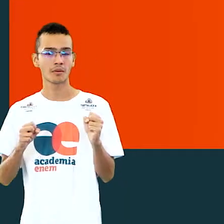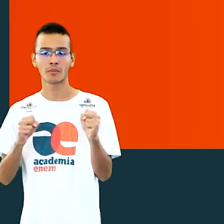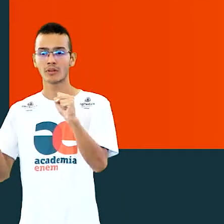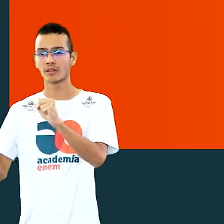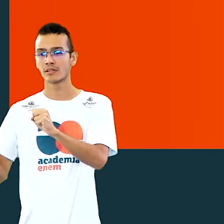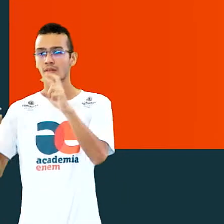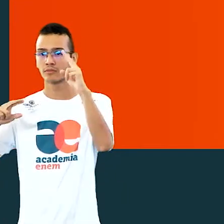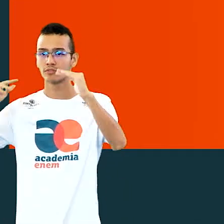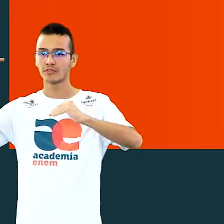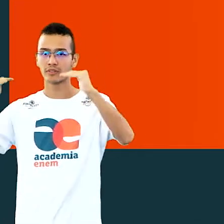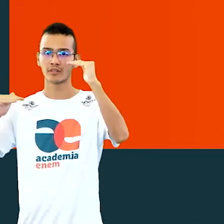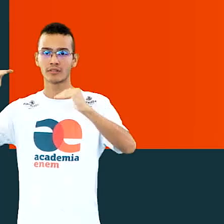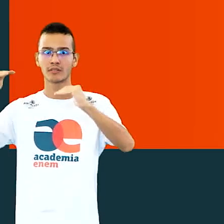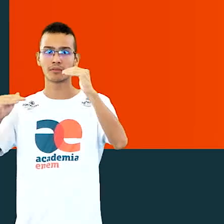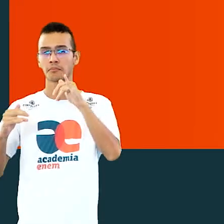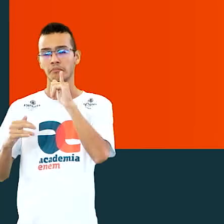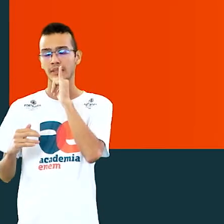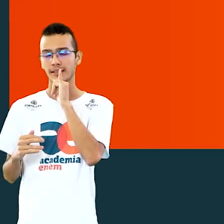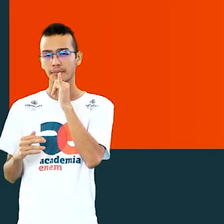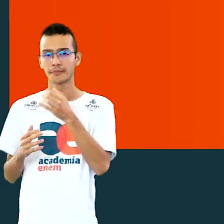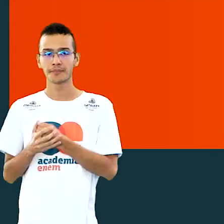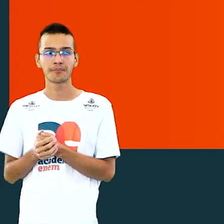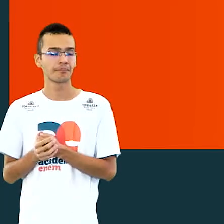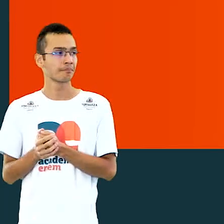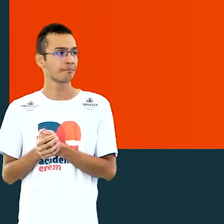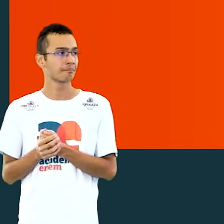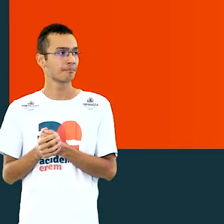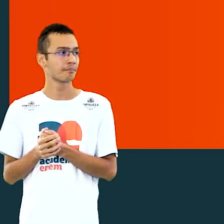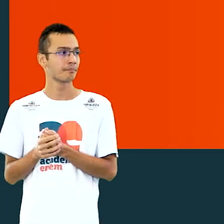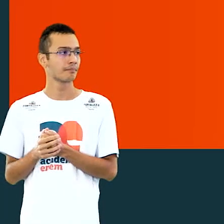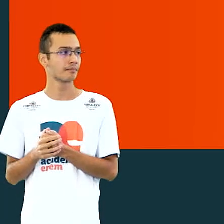tobogã. Você concorda que para que você desça...